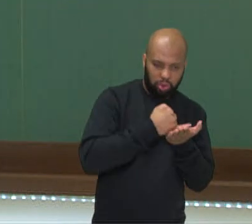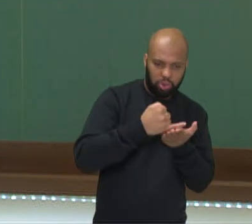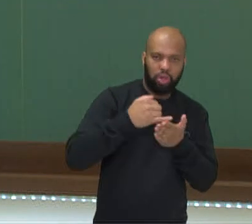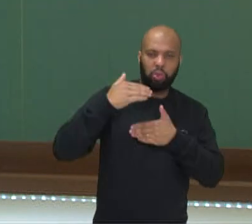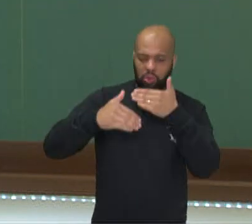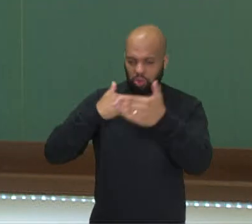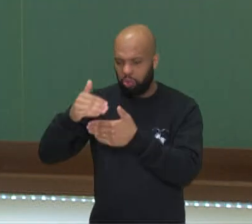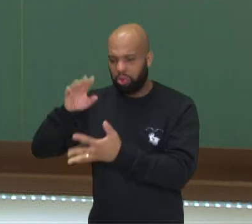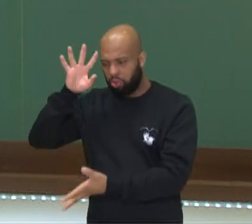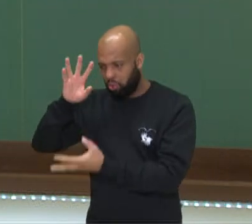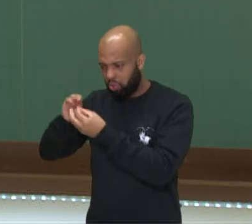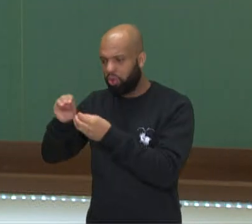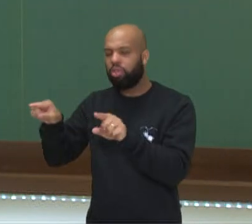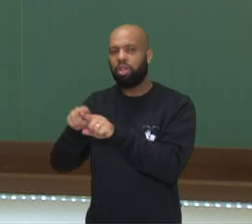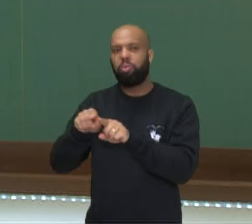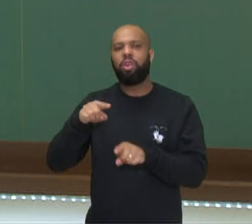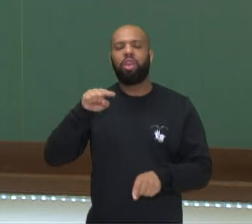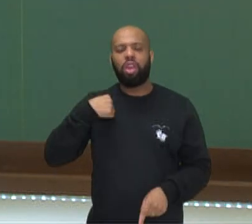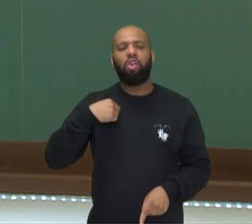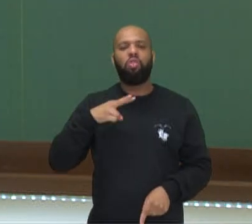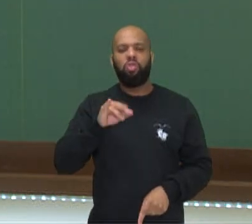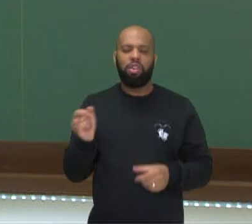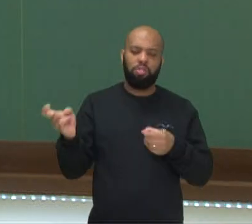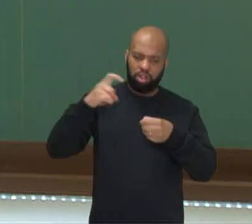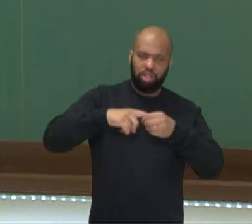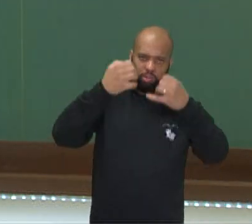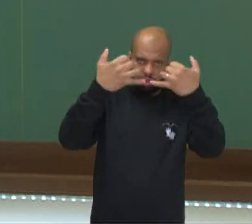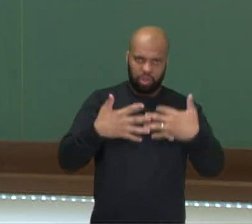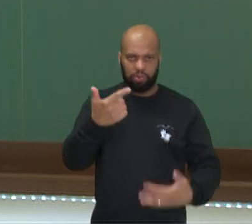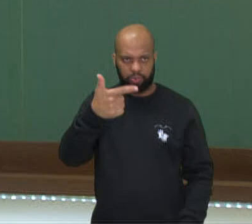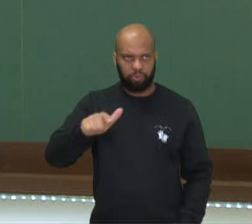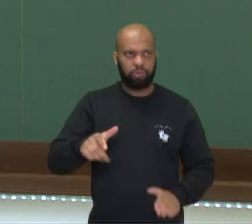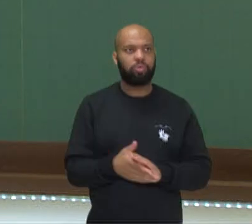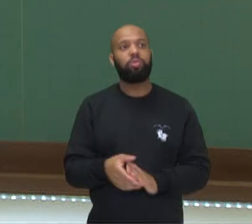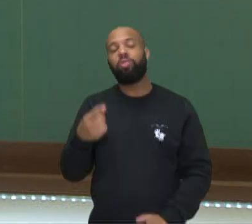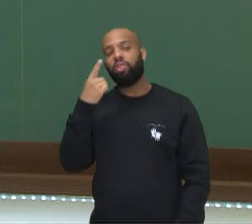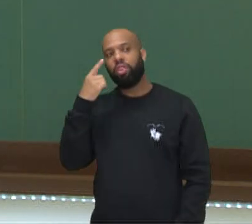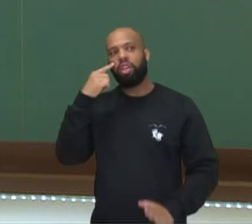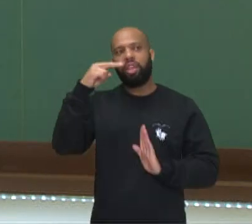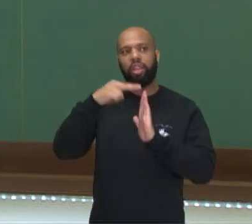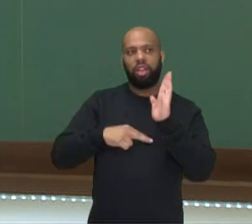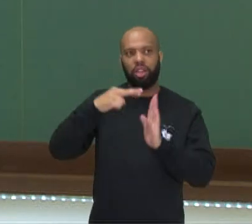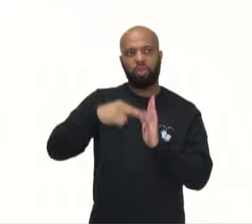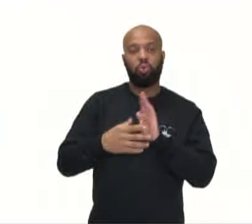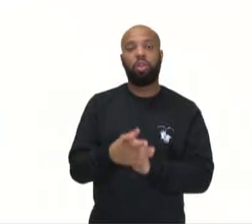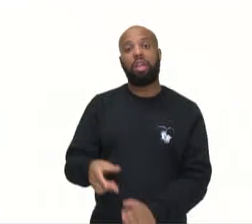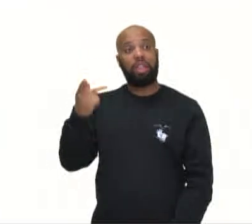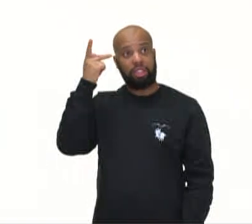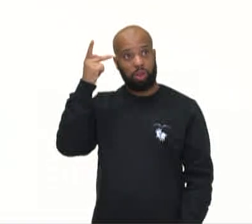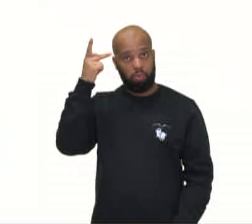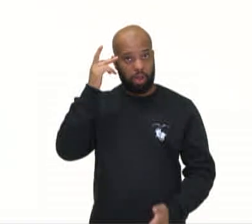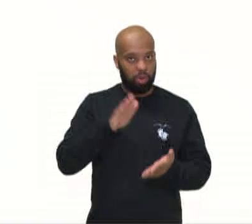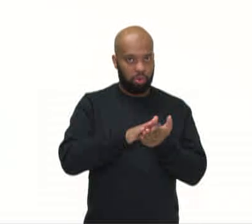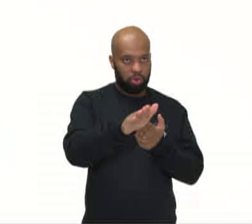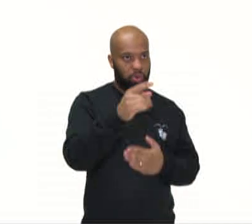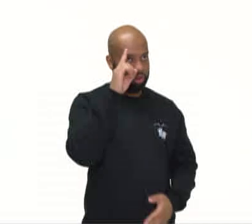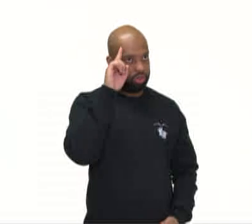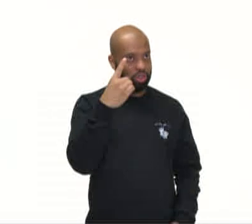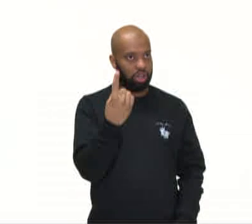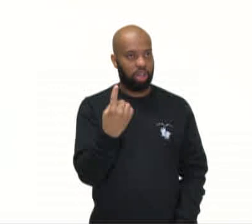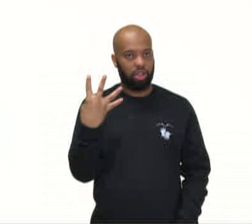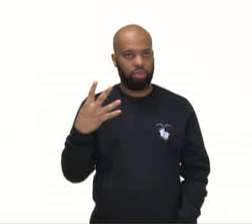e a conclusão, eu vou explicando ao longo da aula. Então, a leitura, São Paulo, 14 de agosto